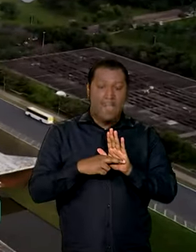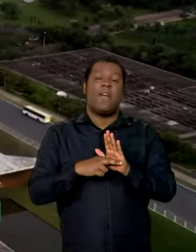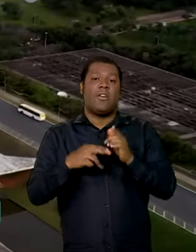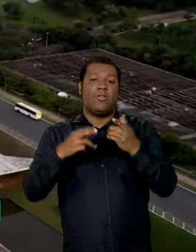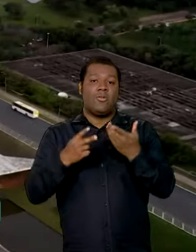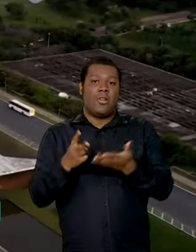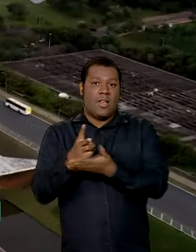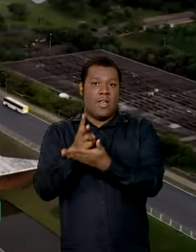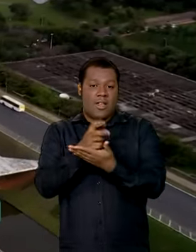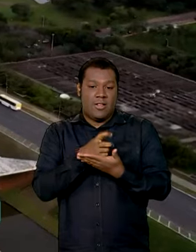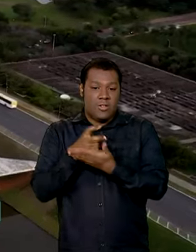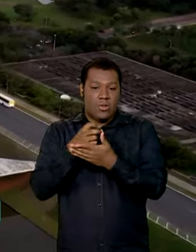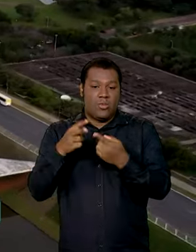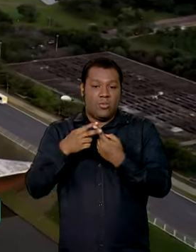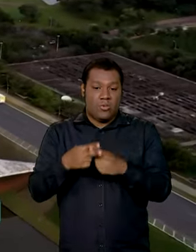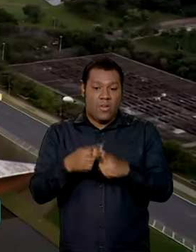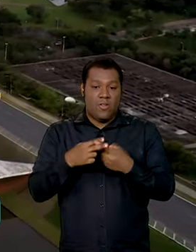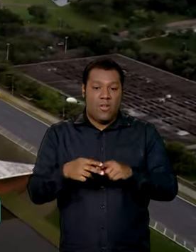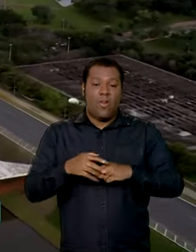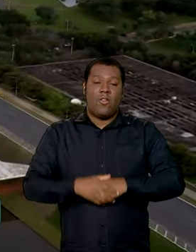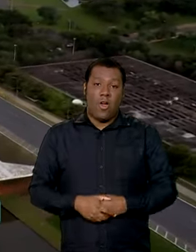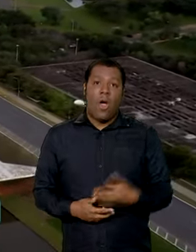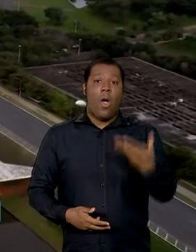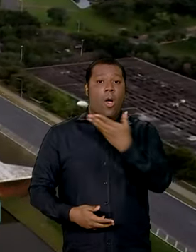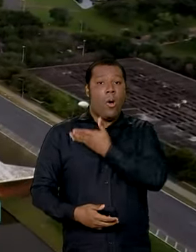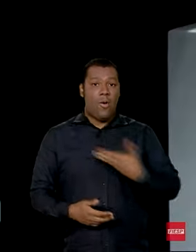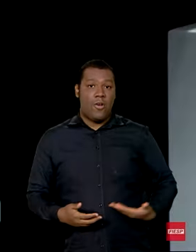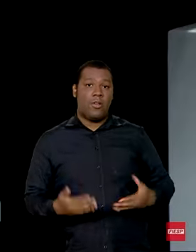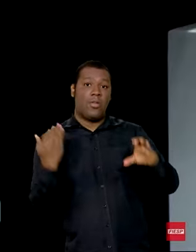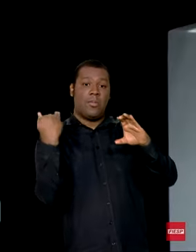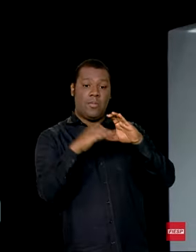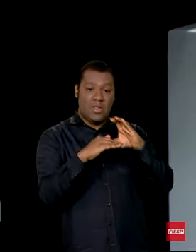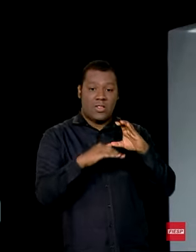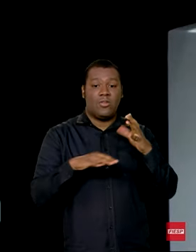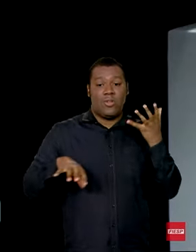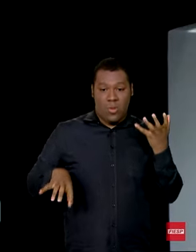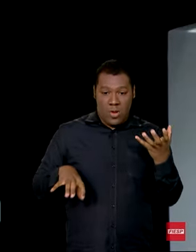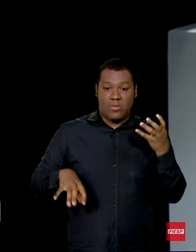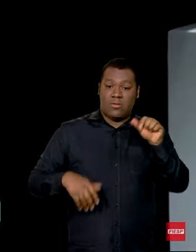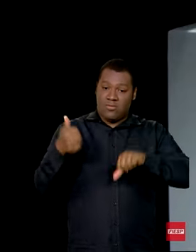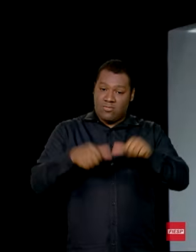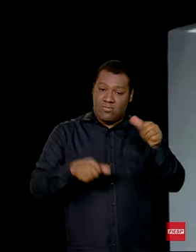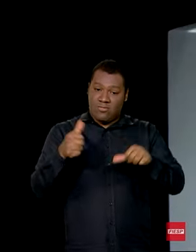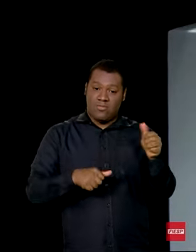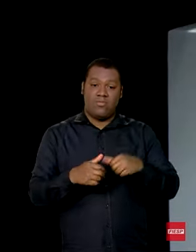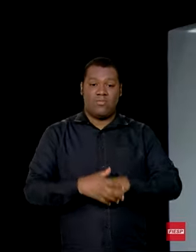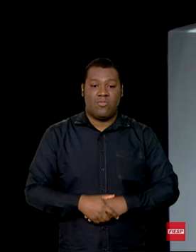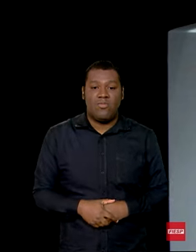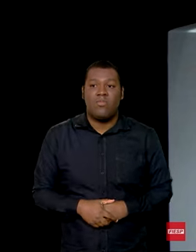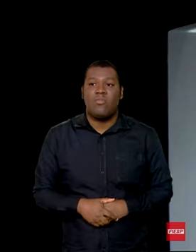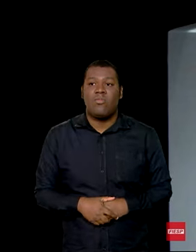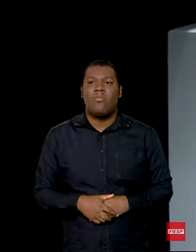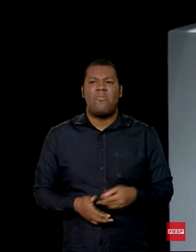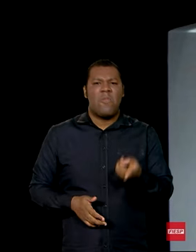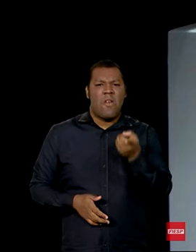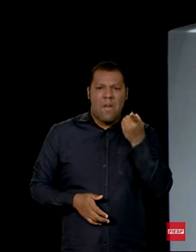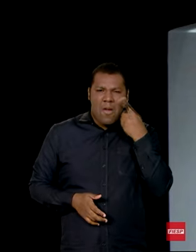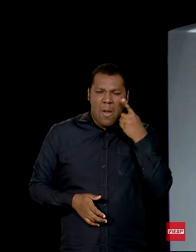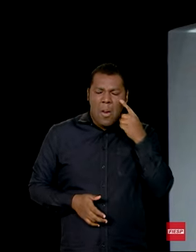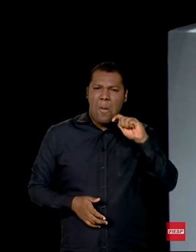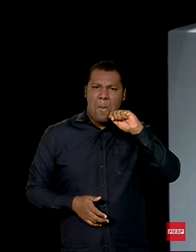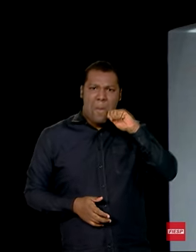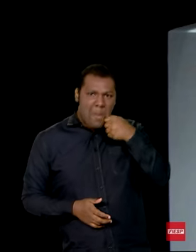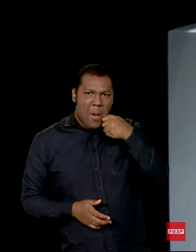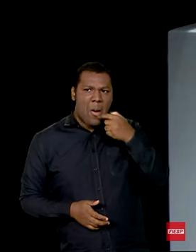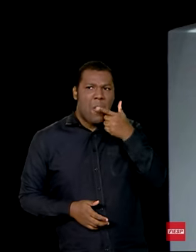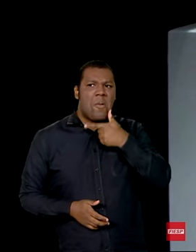semana passada pelo governo ao Congresso Nacional. Vamos dar o exemplo do pão de queijo. O